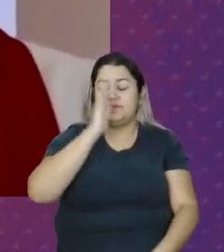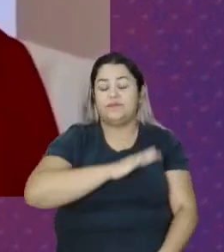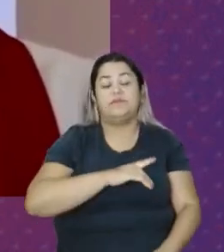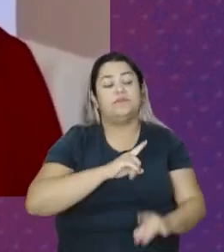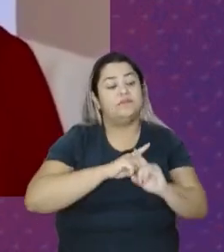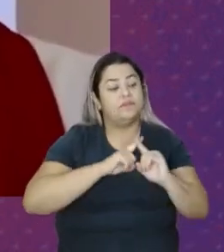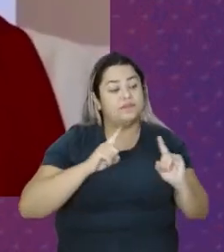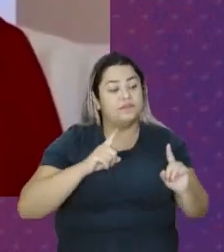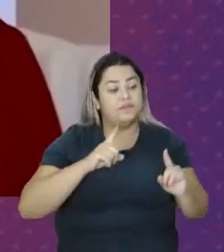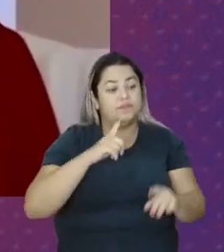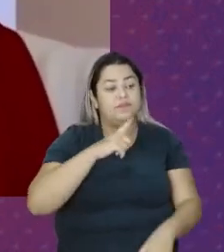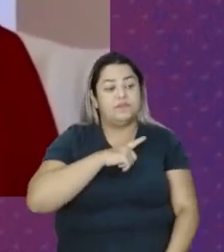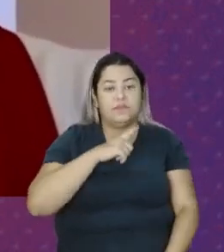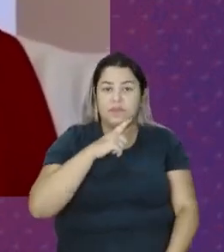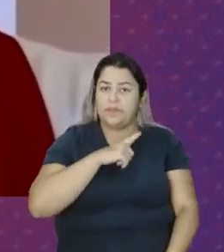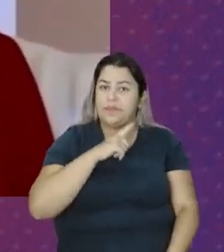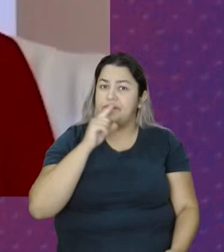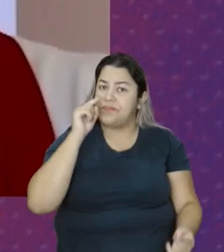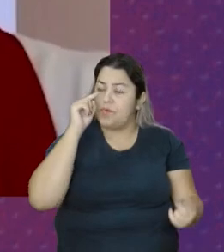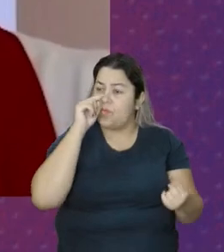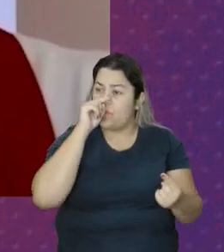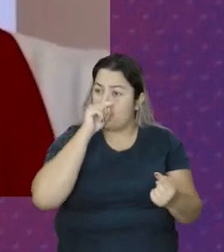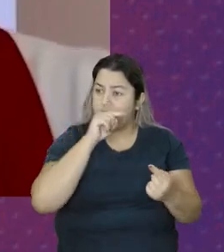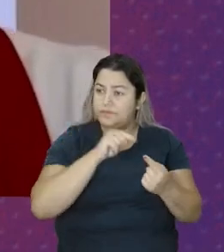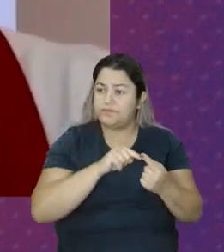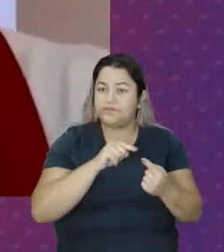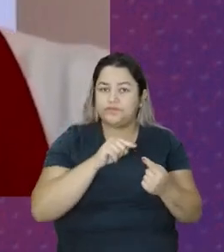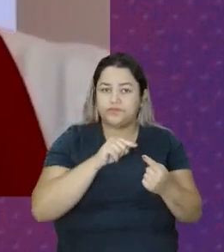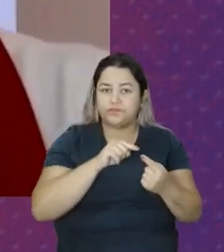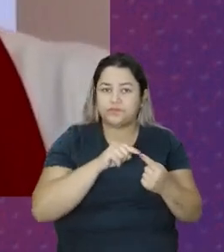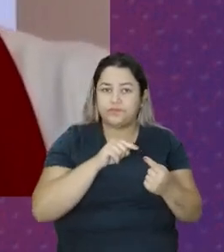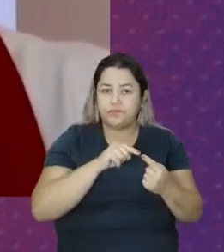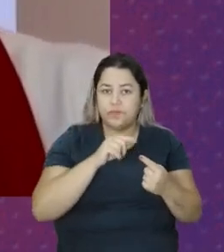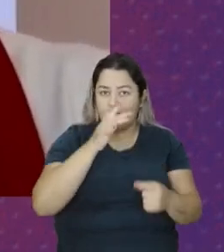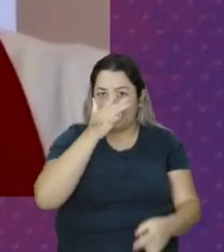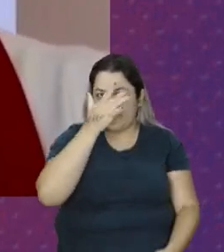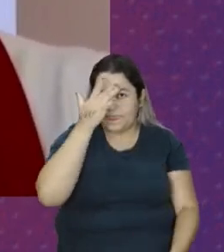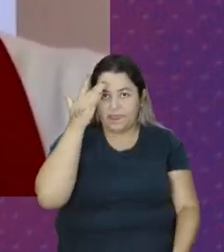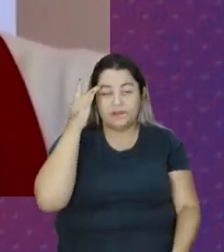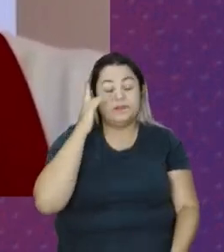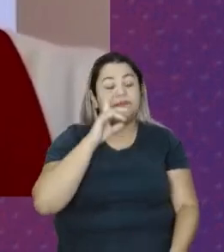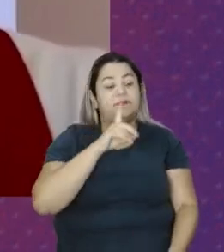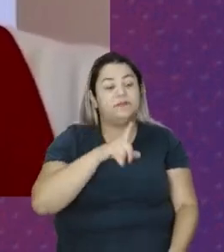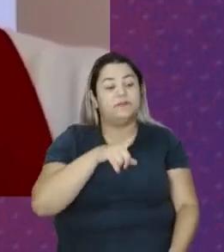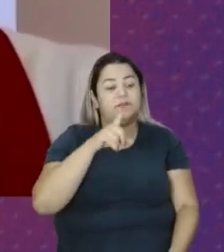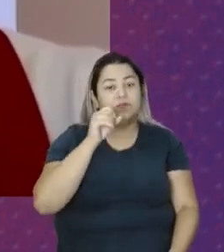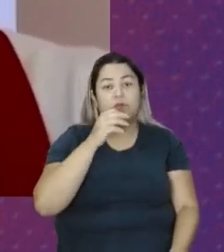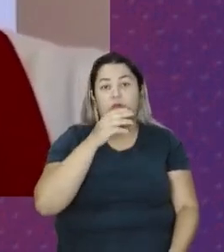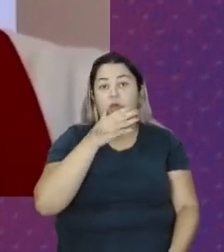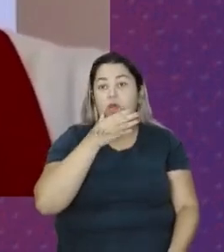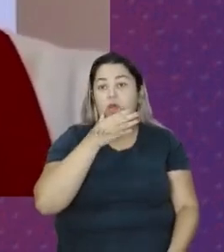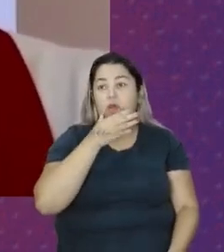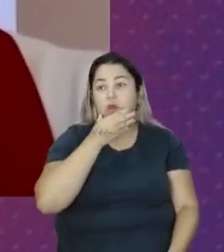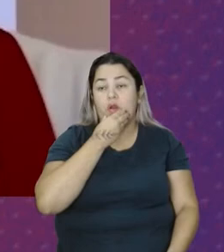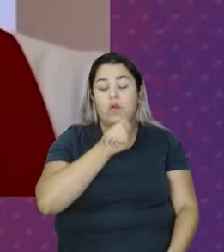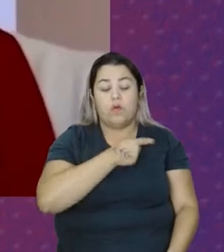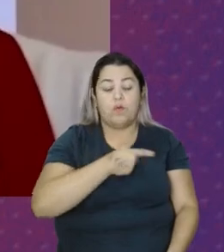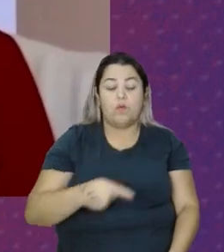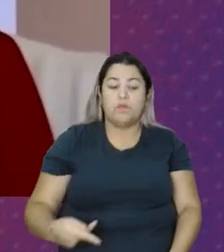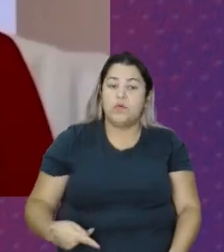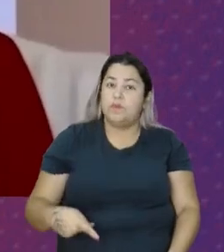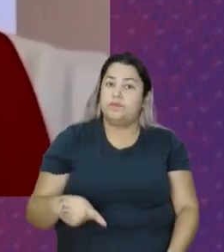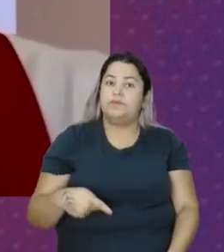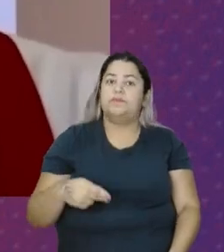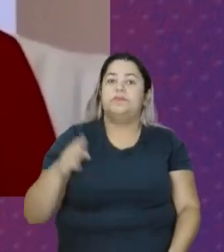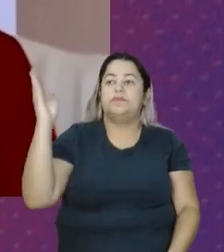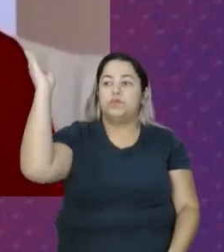nós temos um combinado com uma pessoa que se elegeu em nome do povo brasileiro como presidente da